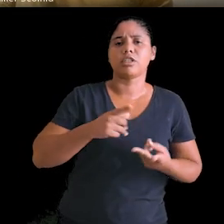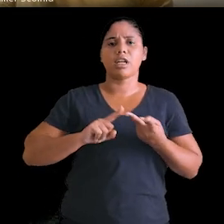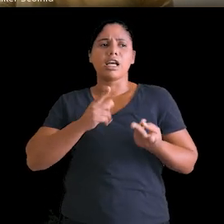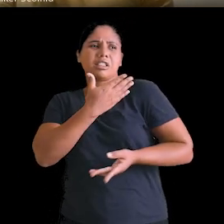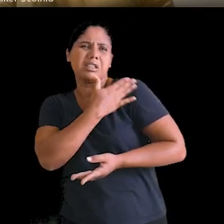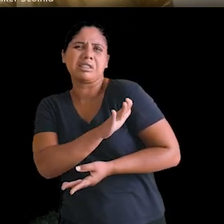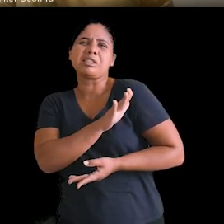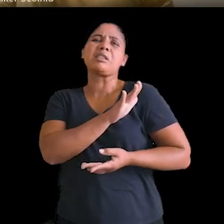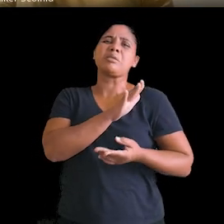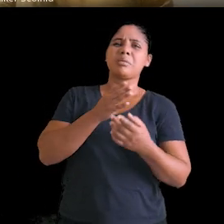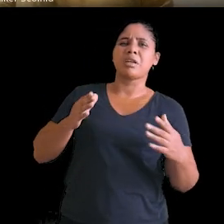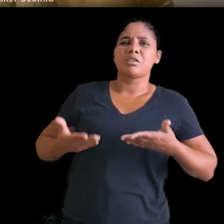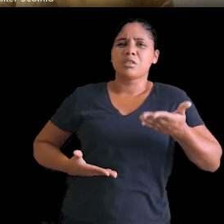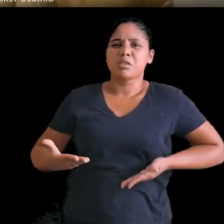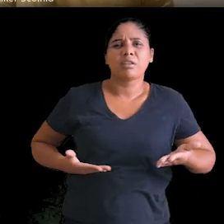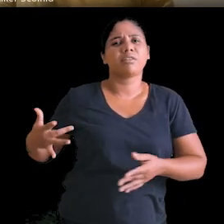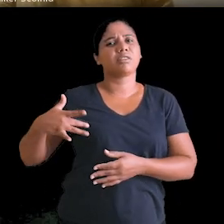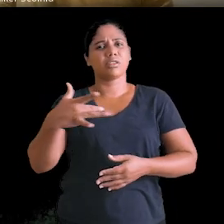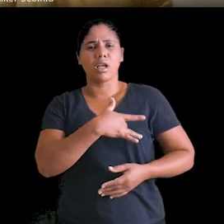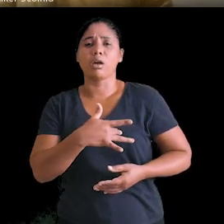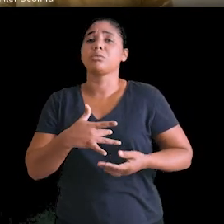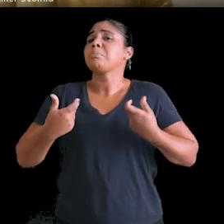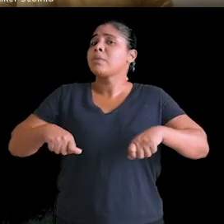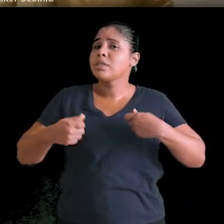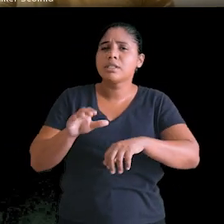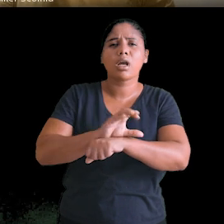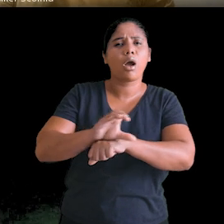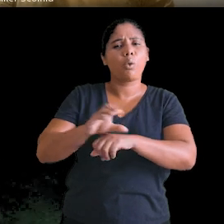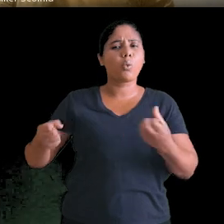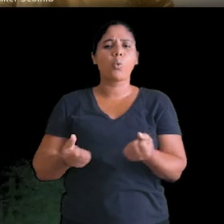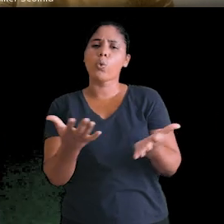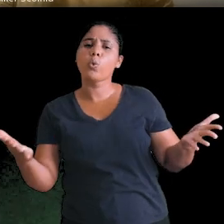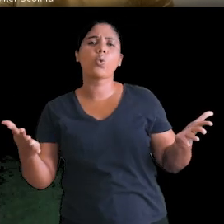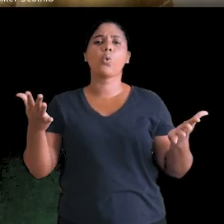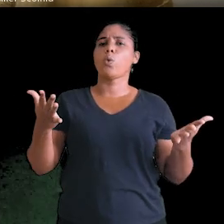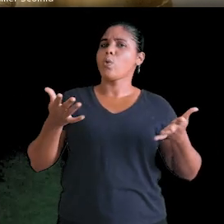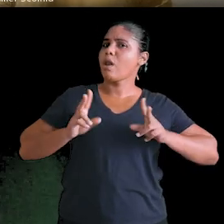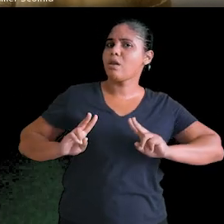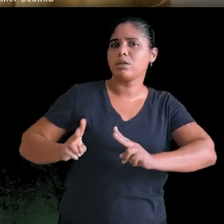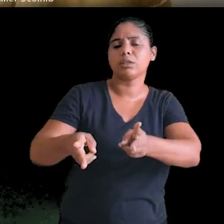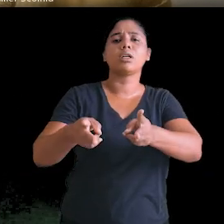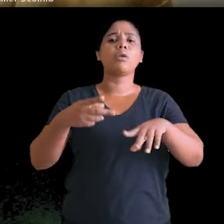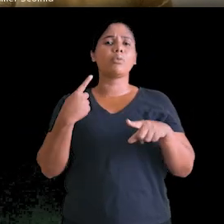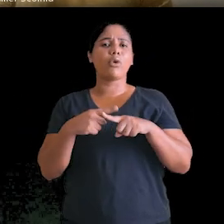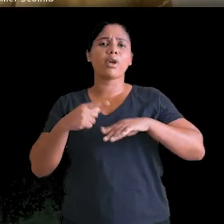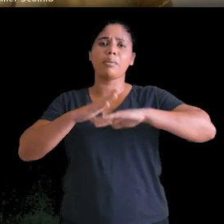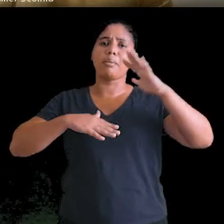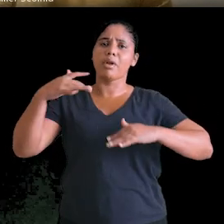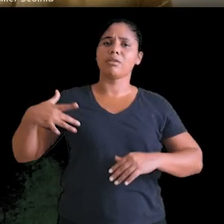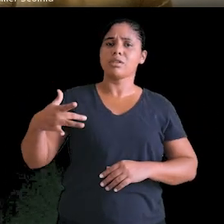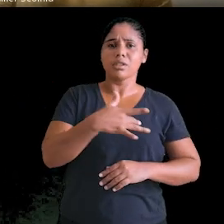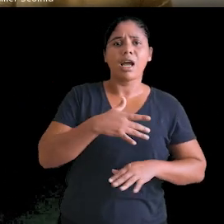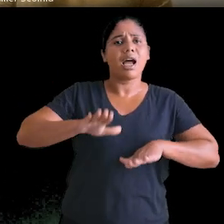capacitação contínua ela é essencial, porque sabe-se que muitos profissionais dos quais estão na atenção básica, estão na rede,